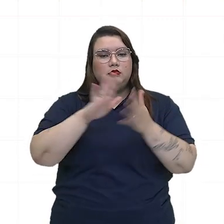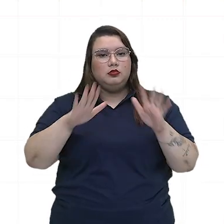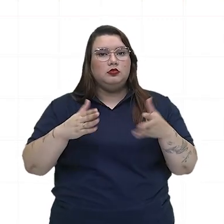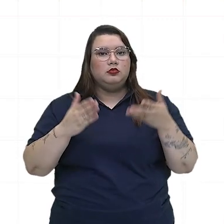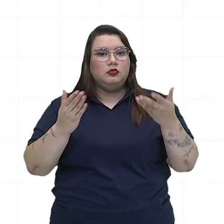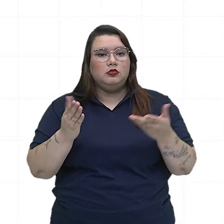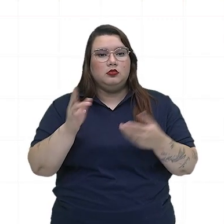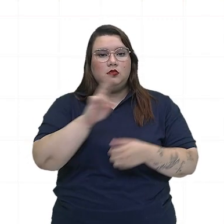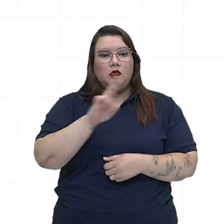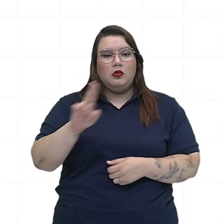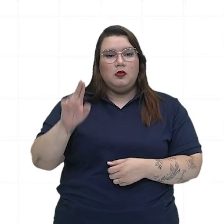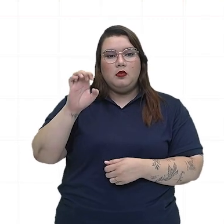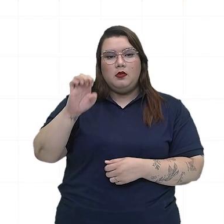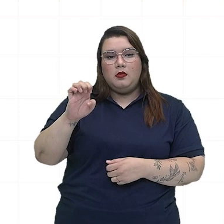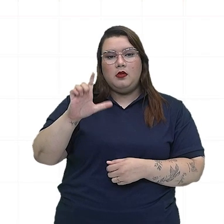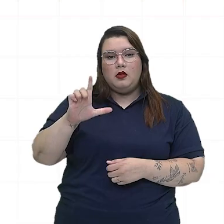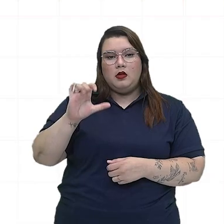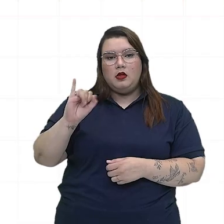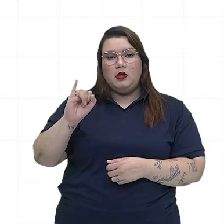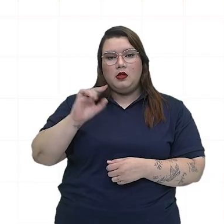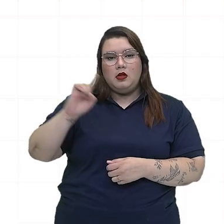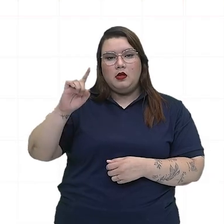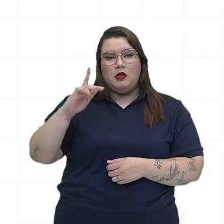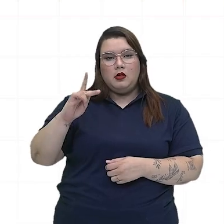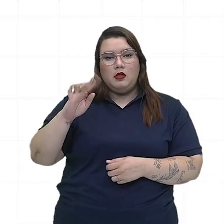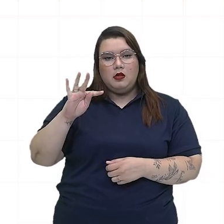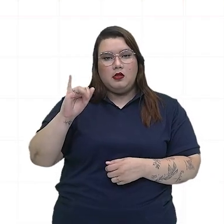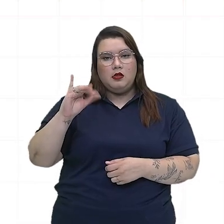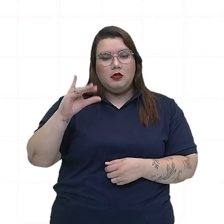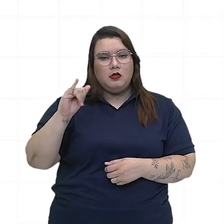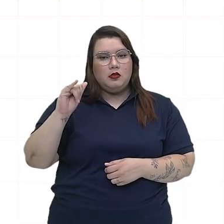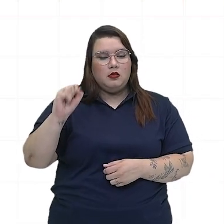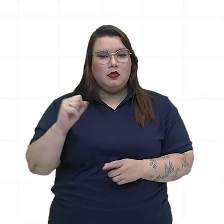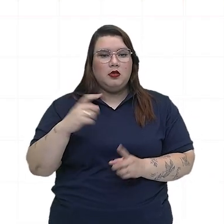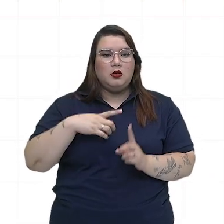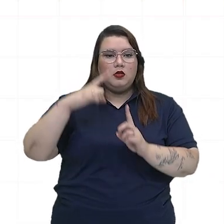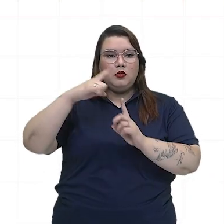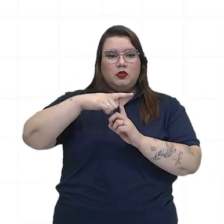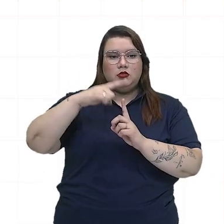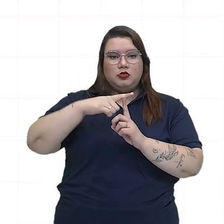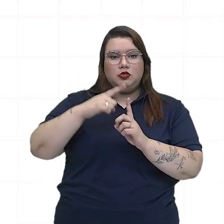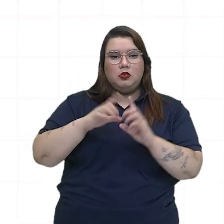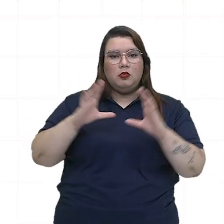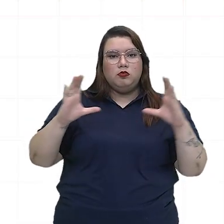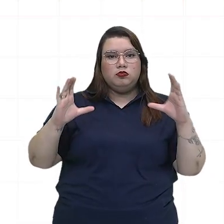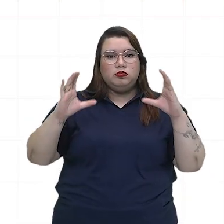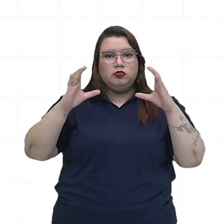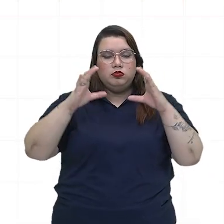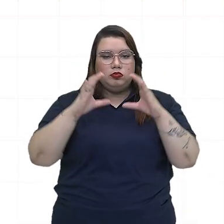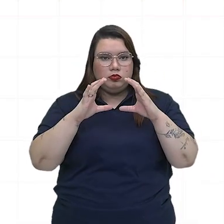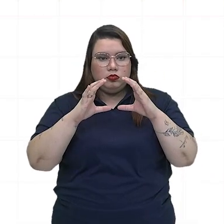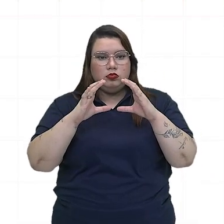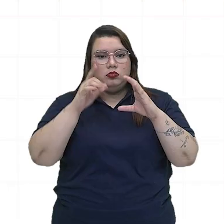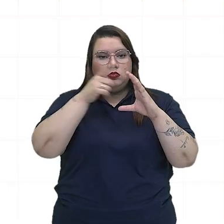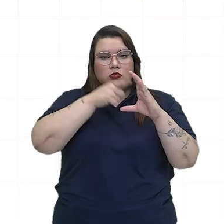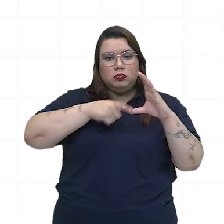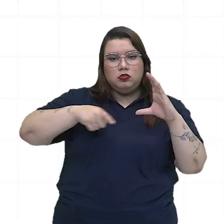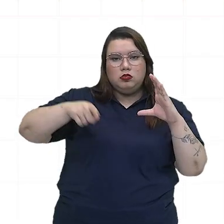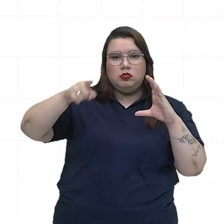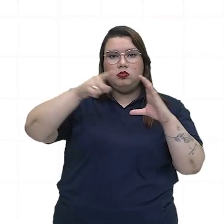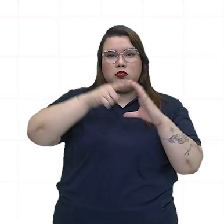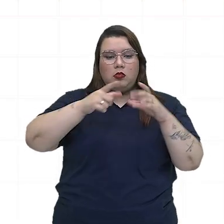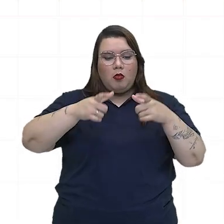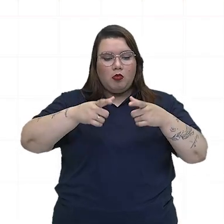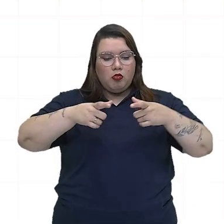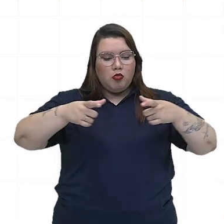galáxias elípticas, que elas têm uma forma mais oval ou esferoide, né? Então, ela é uma esfera